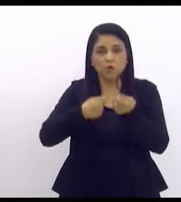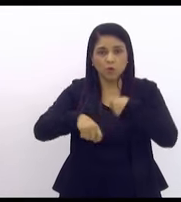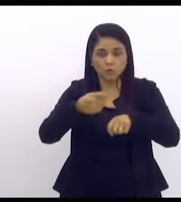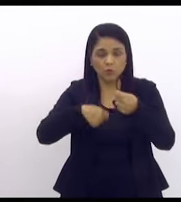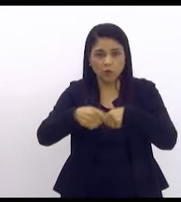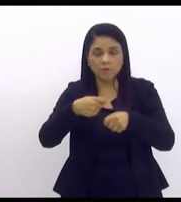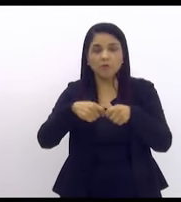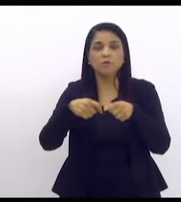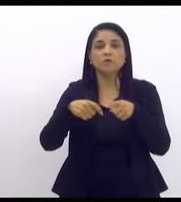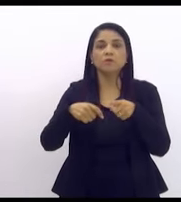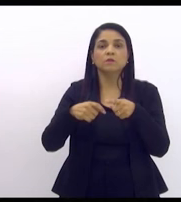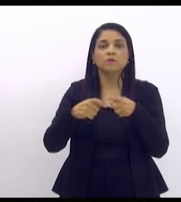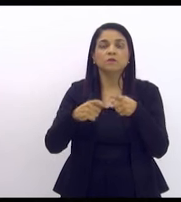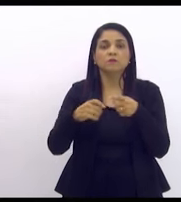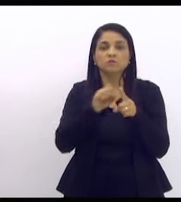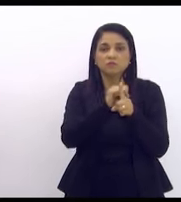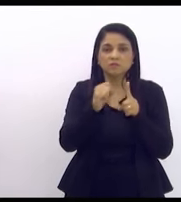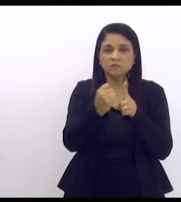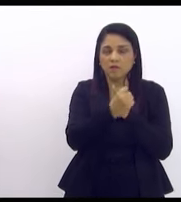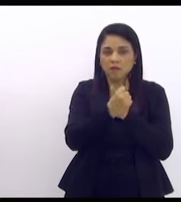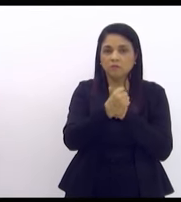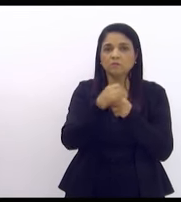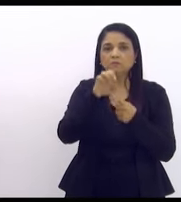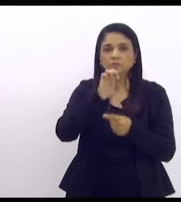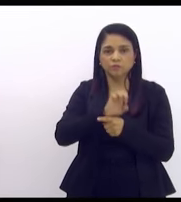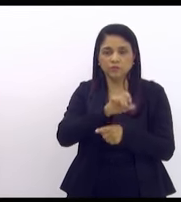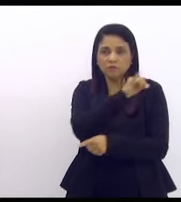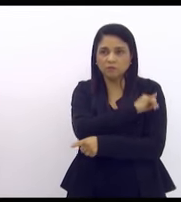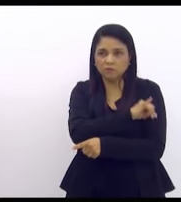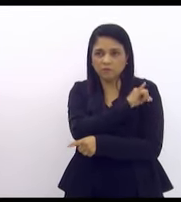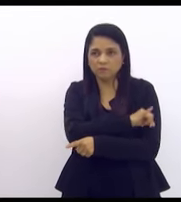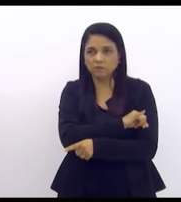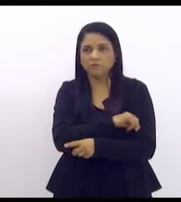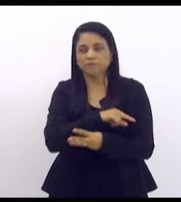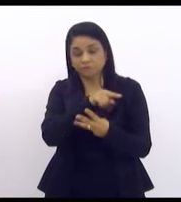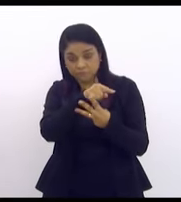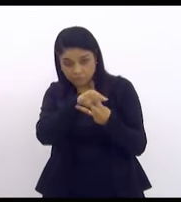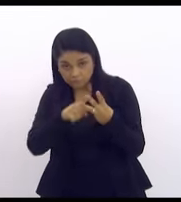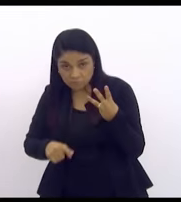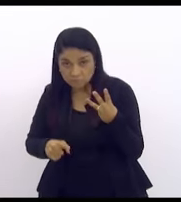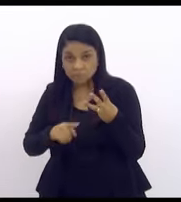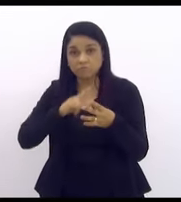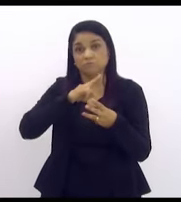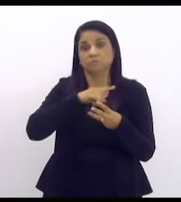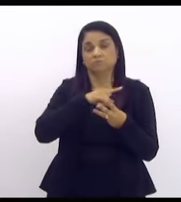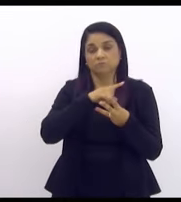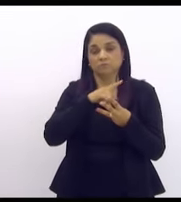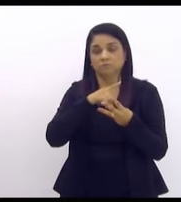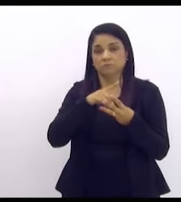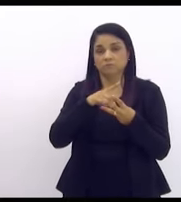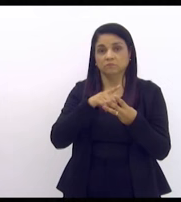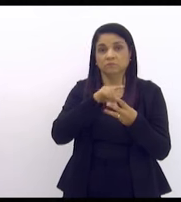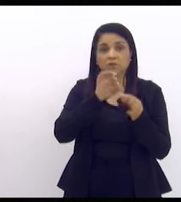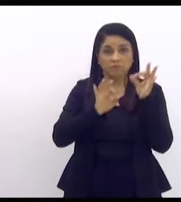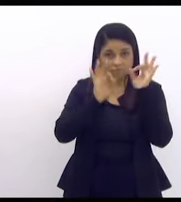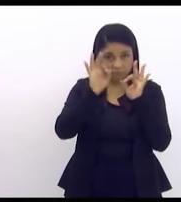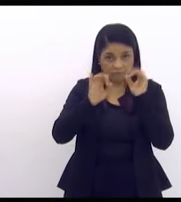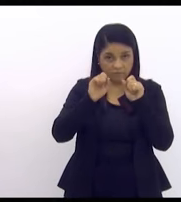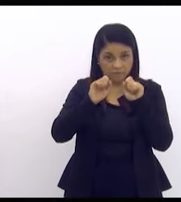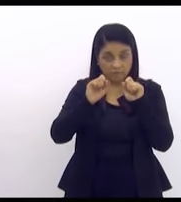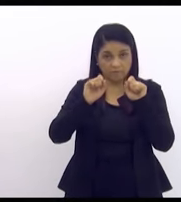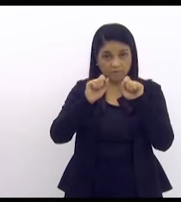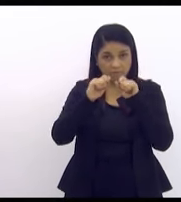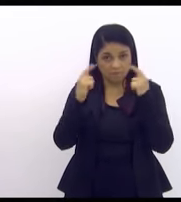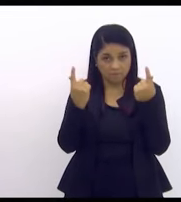Isto exige um esforço muito grande, porque são três documentos bem complexos. Então, para você que está nos assistindo à TV Alerge, mas